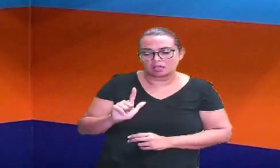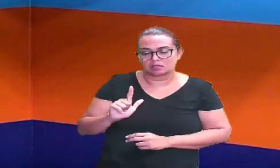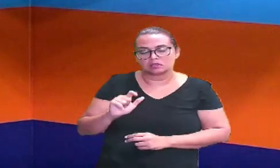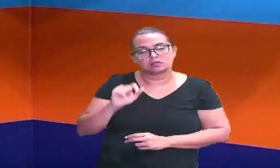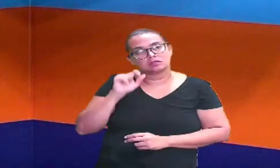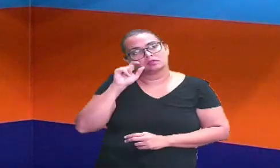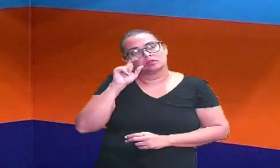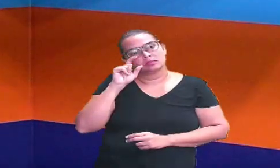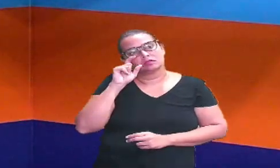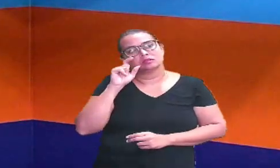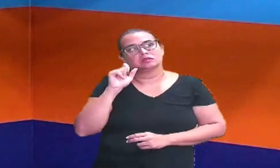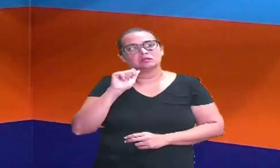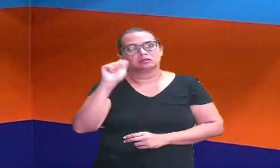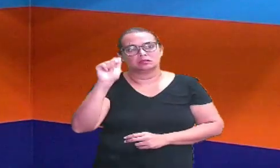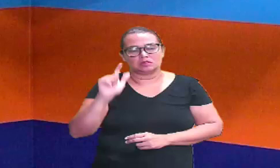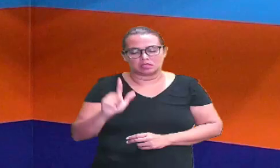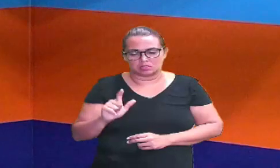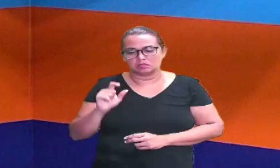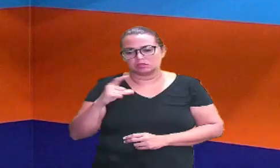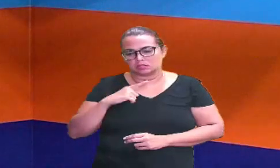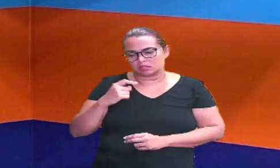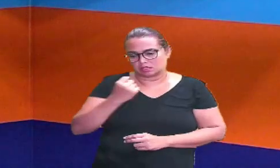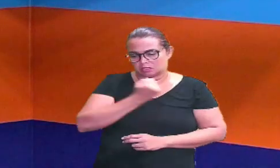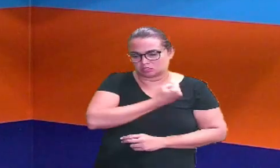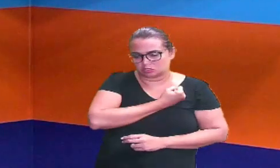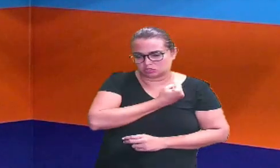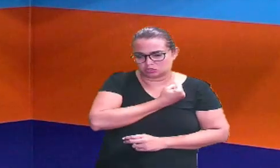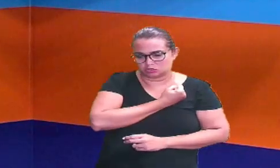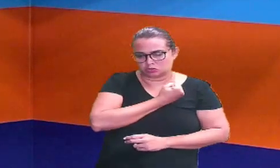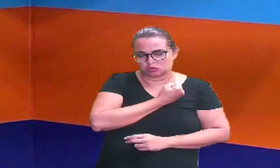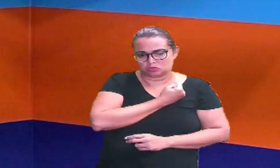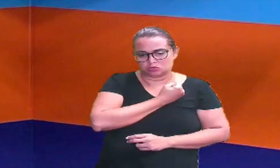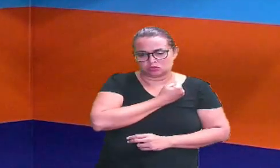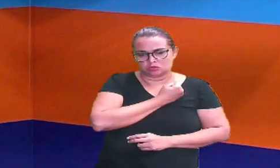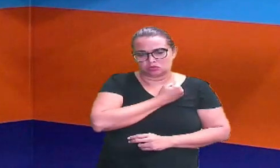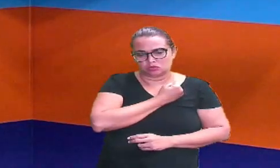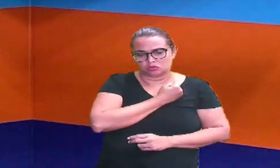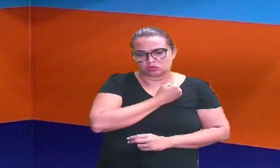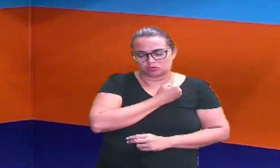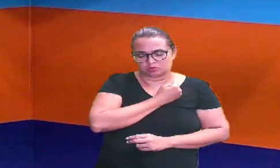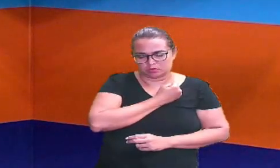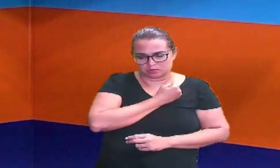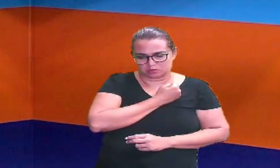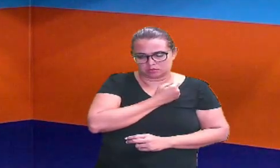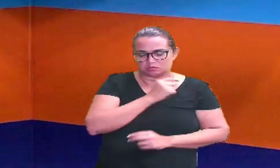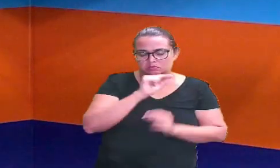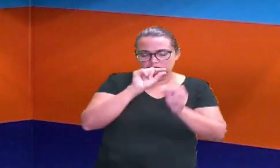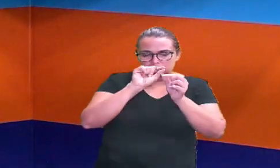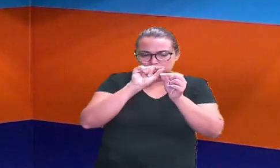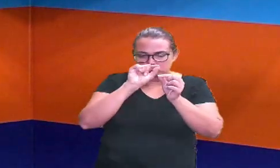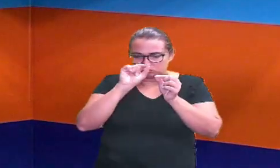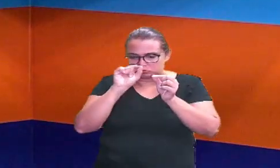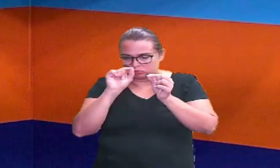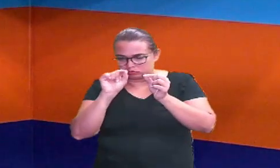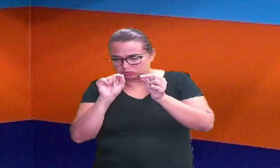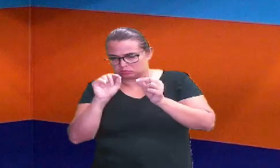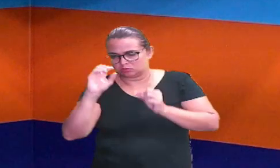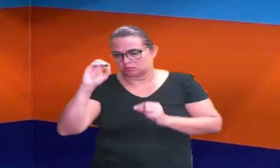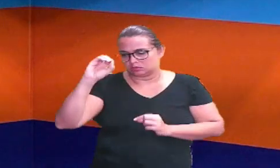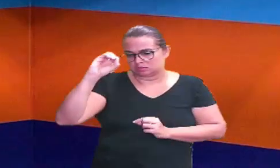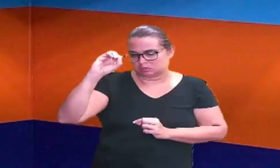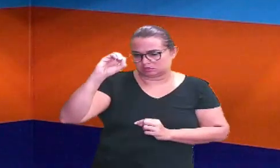ele pode ser medido em graus. E